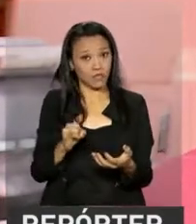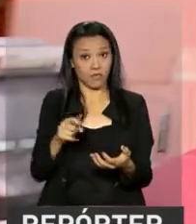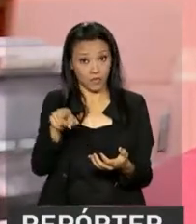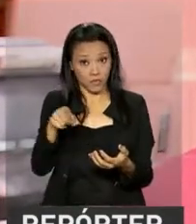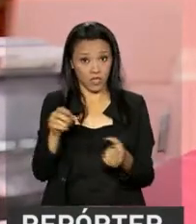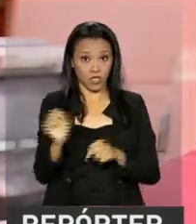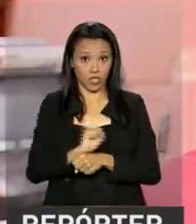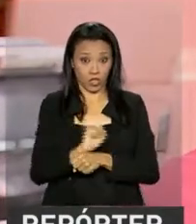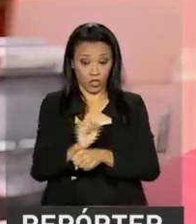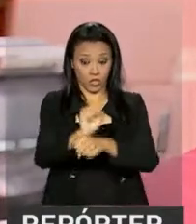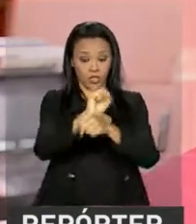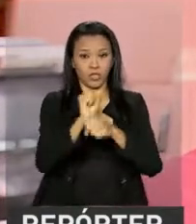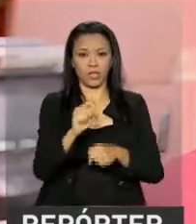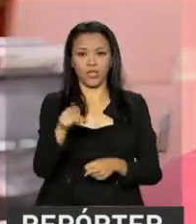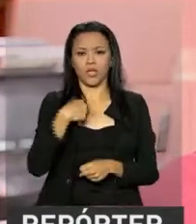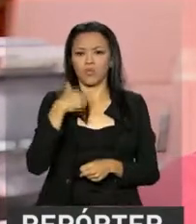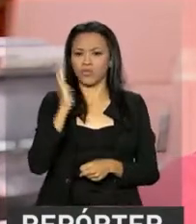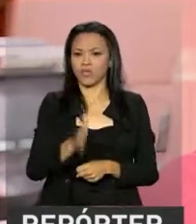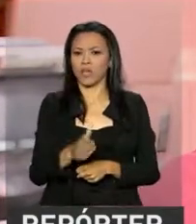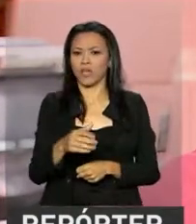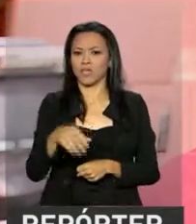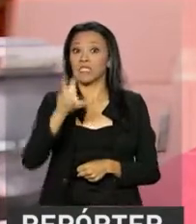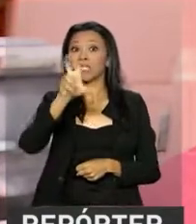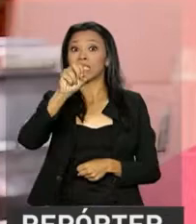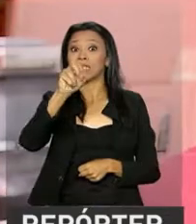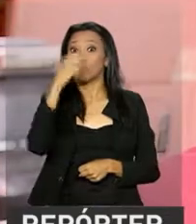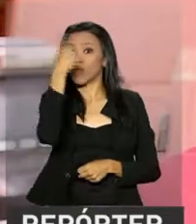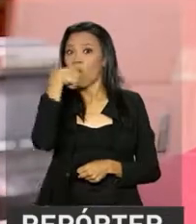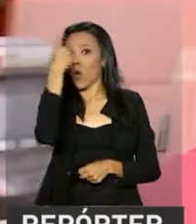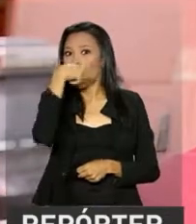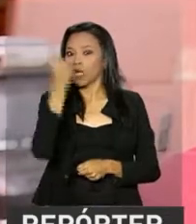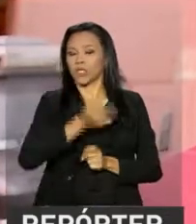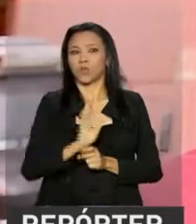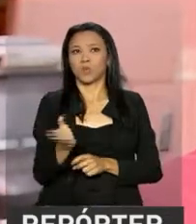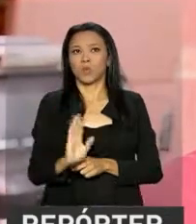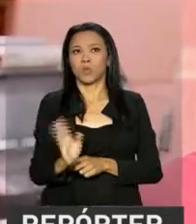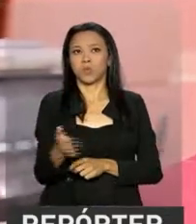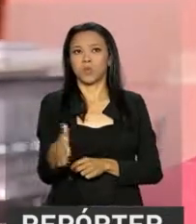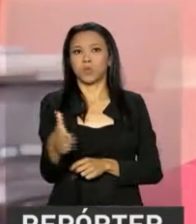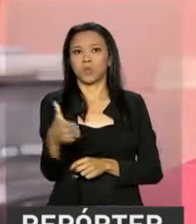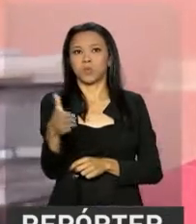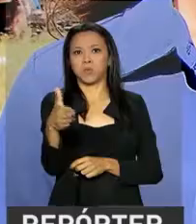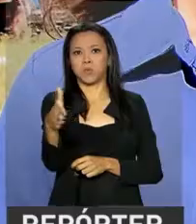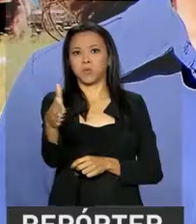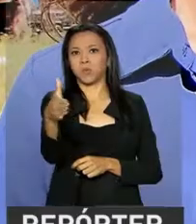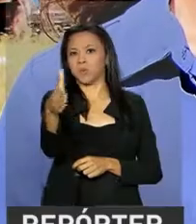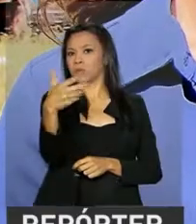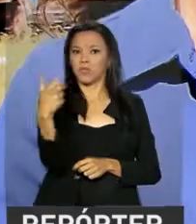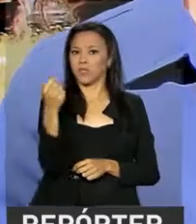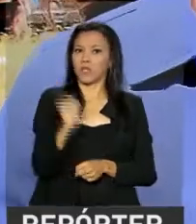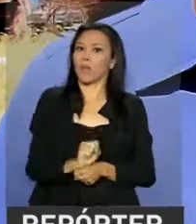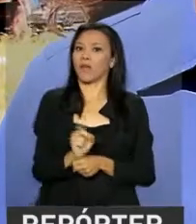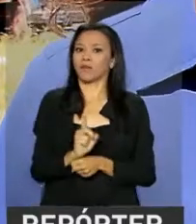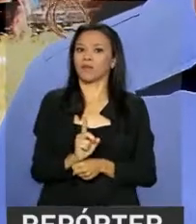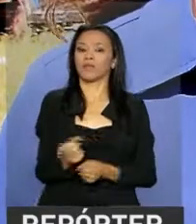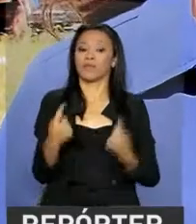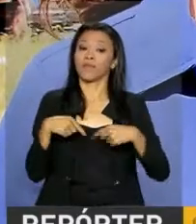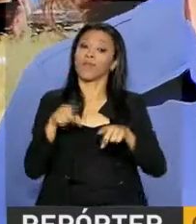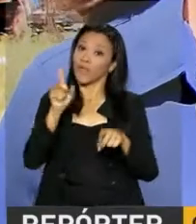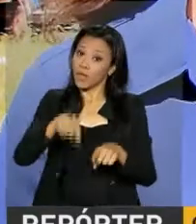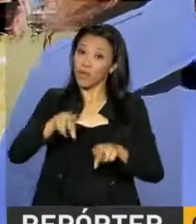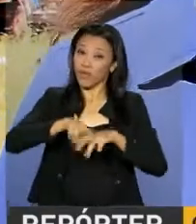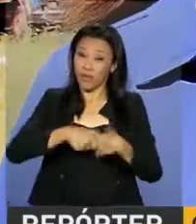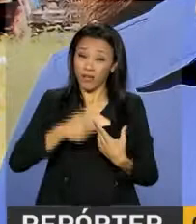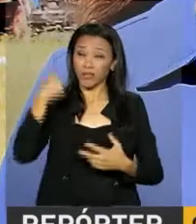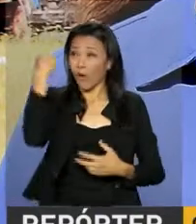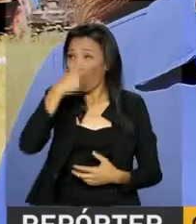seu máximo que já rodei foi 50 horas cinquenta horas ininterruptamente sem parar e são justamente estas jornadas